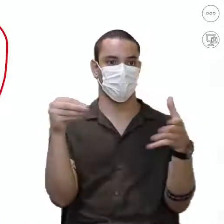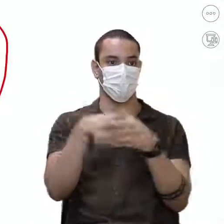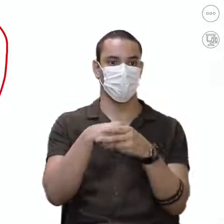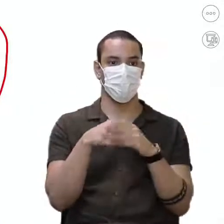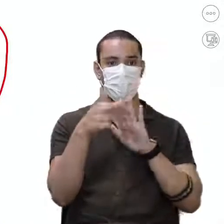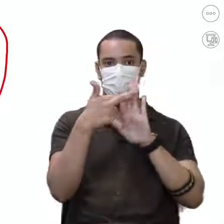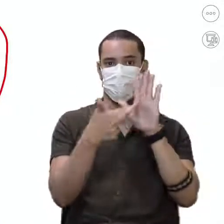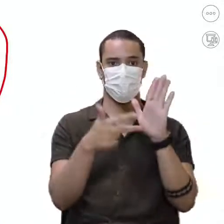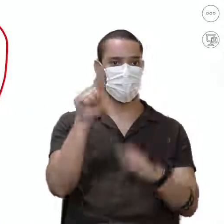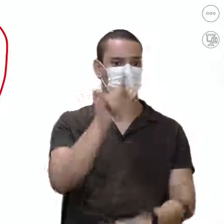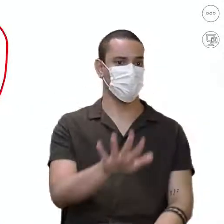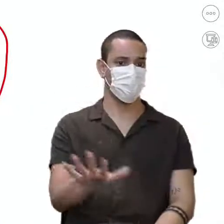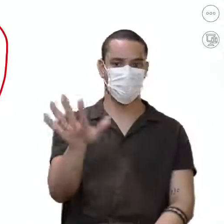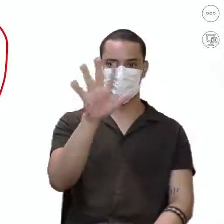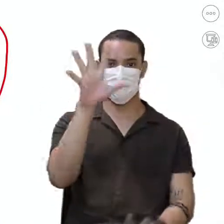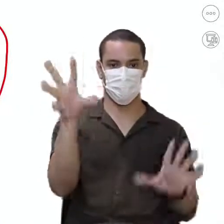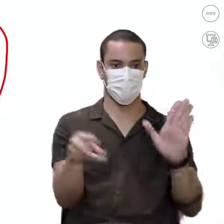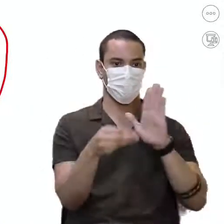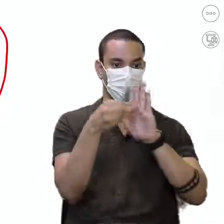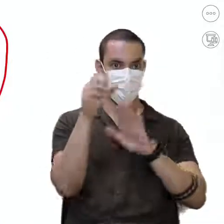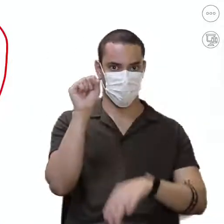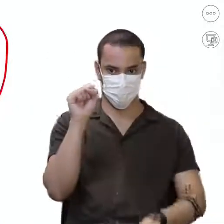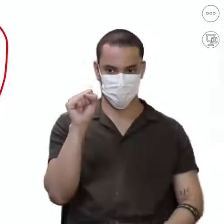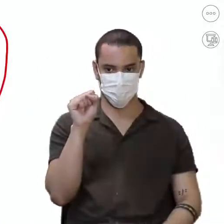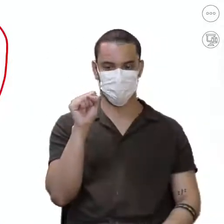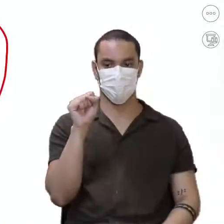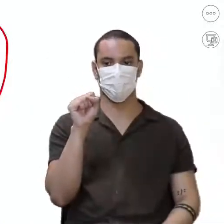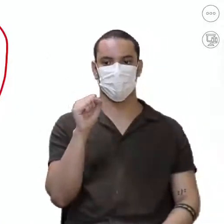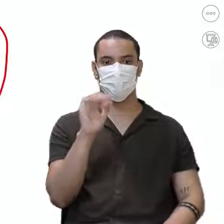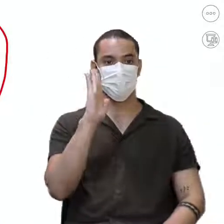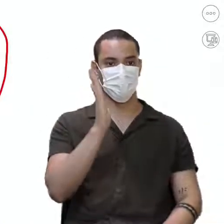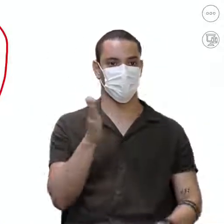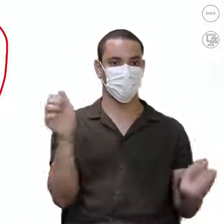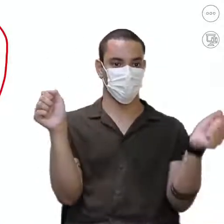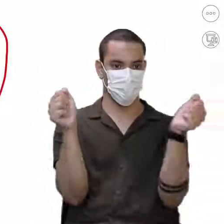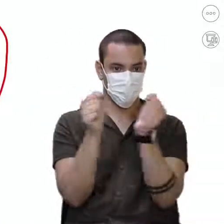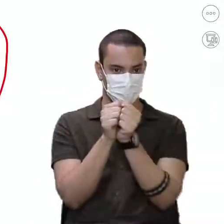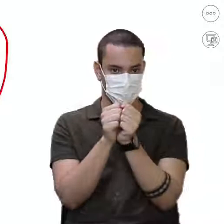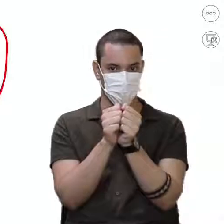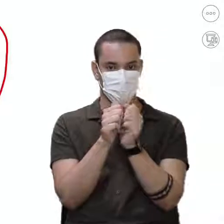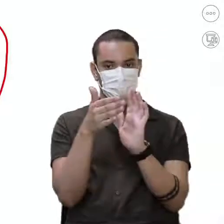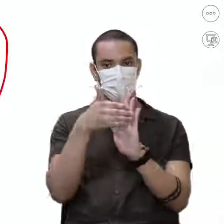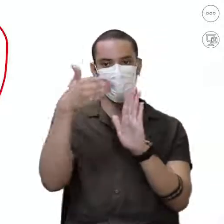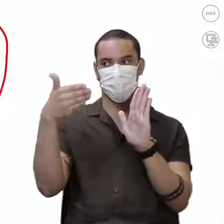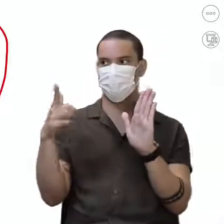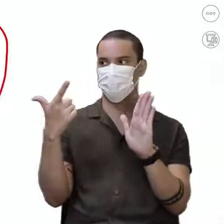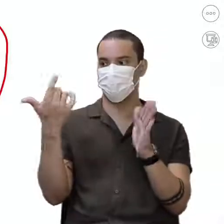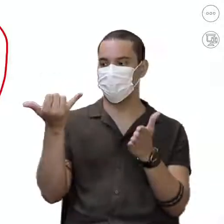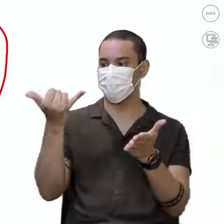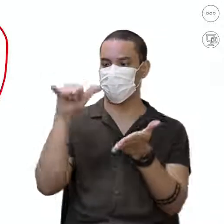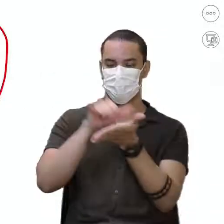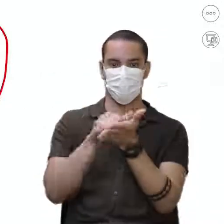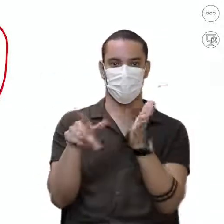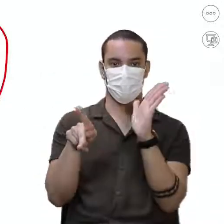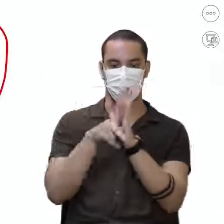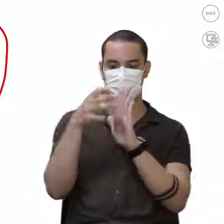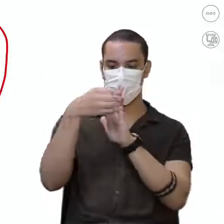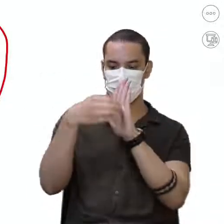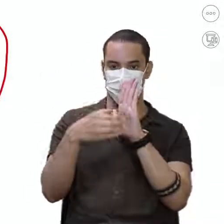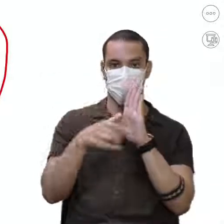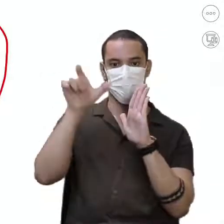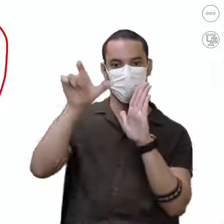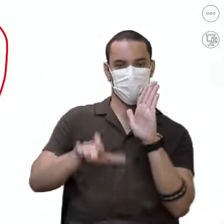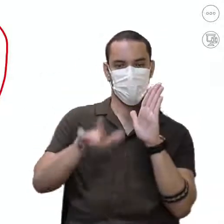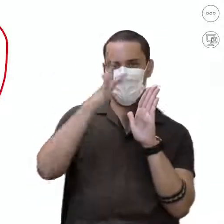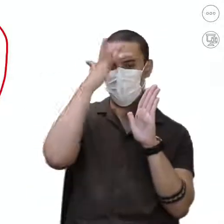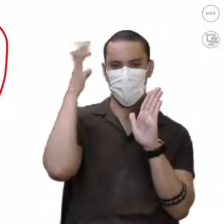regra geral e você acrescentou o S. Já aqui do lado, ele não foi conjugado na terceira pessoa do